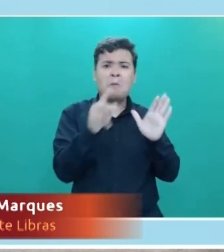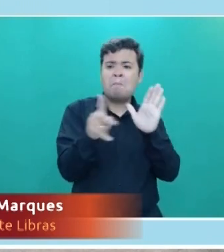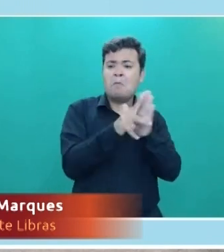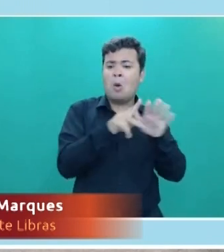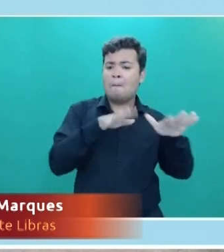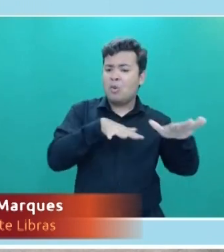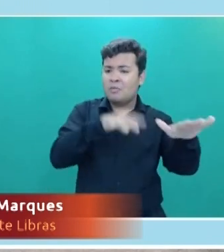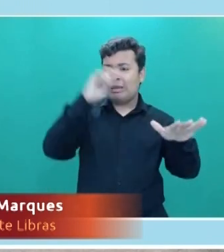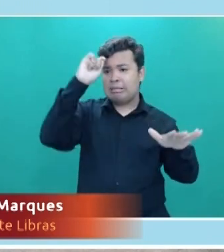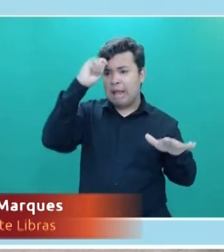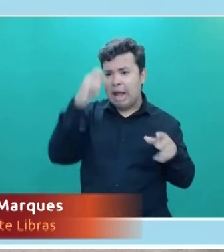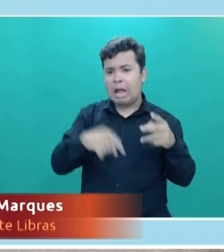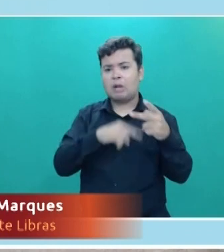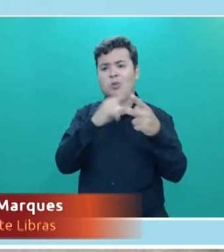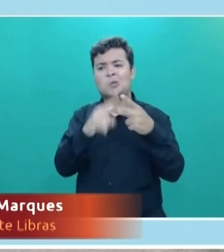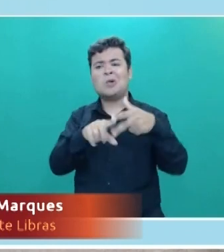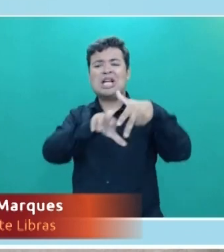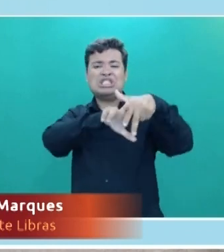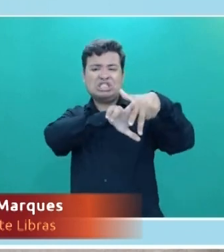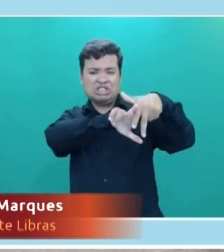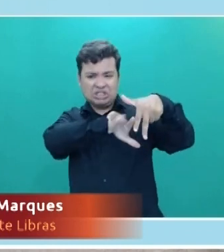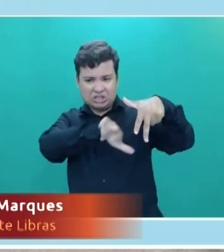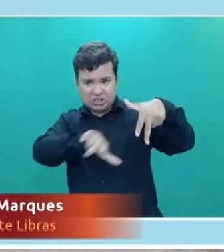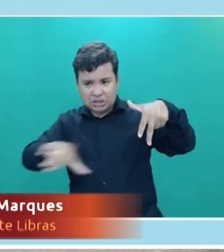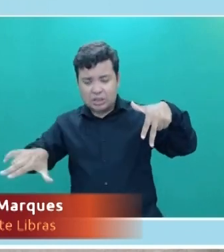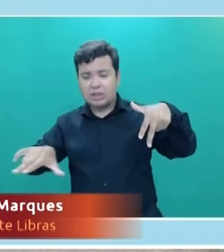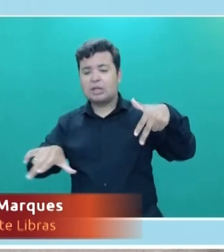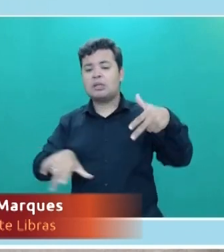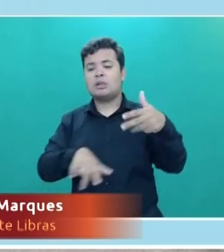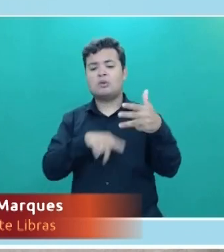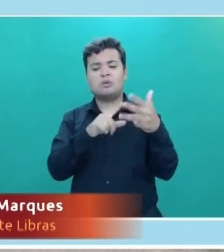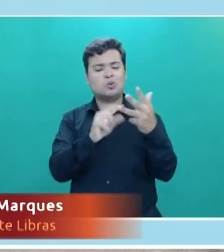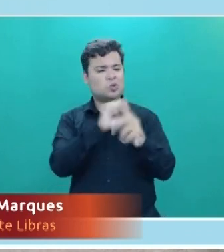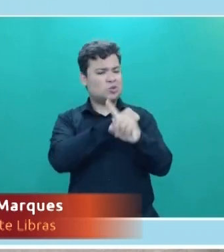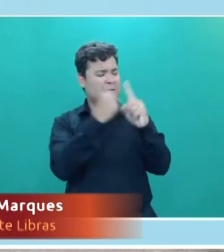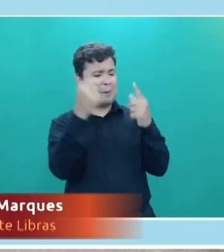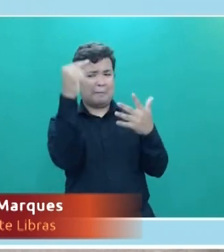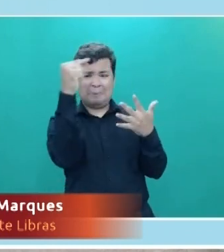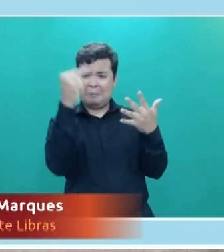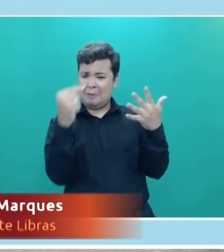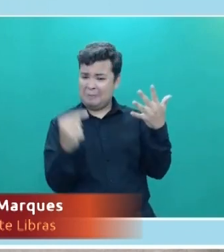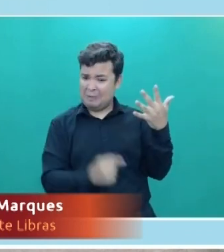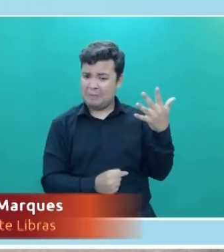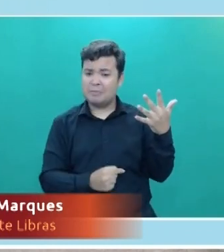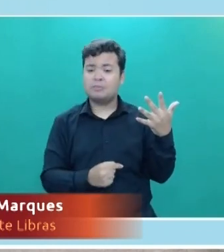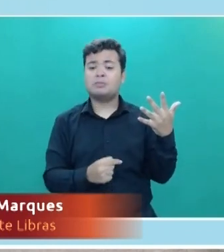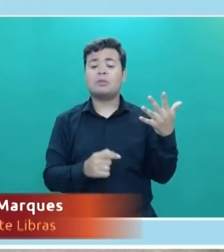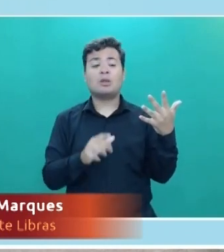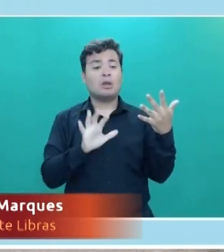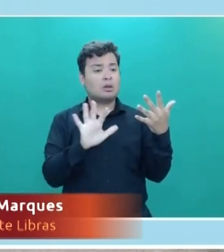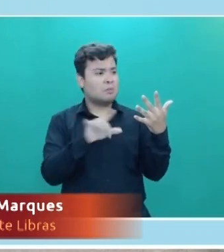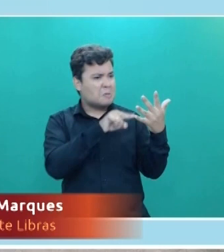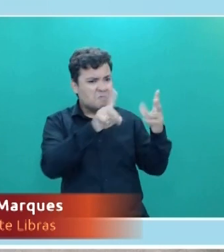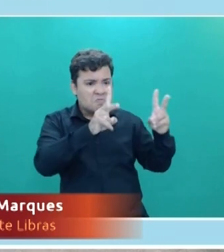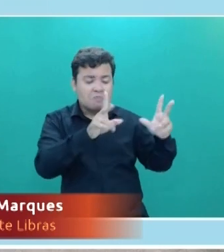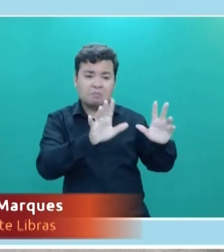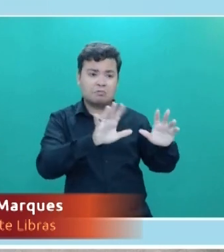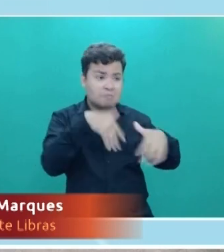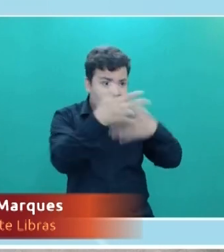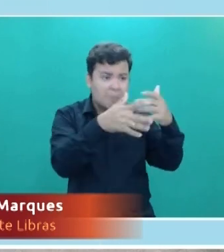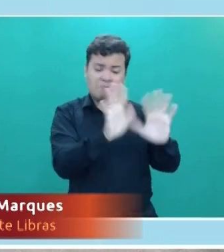de gênero, seja em relação a questões sociais. É um desejo por uma manutenção de vários